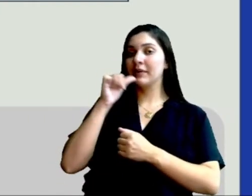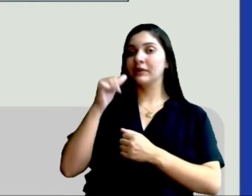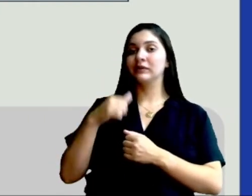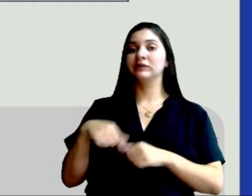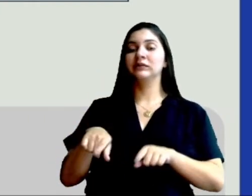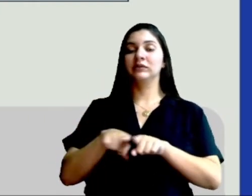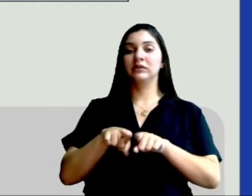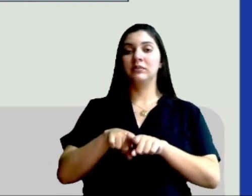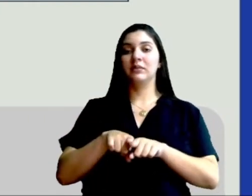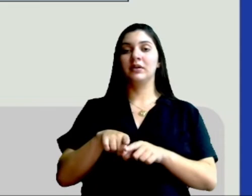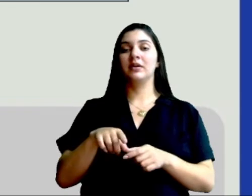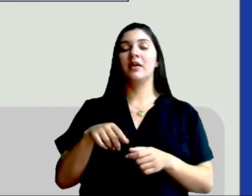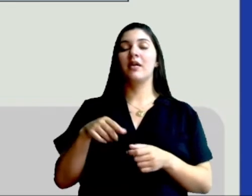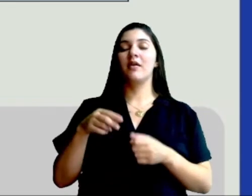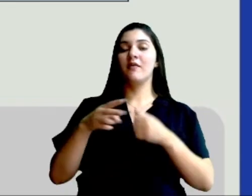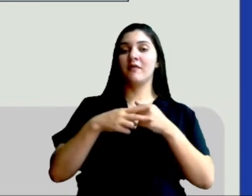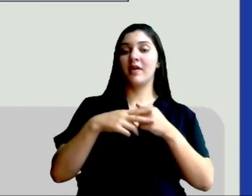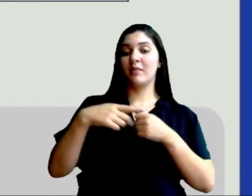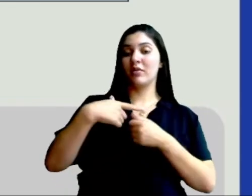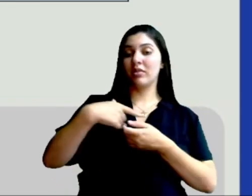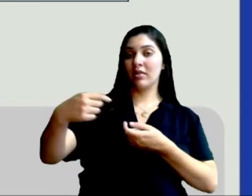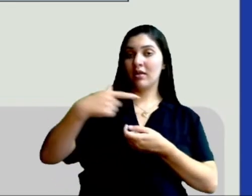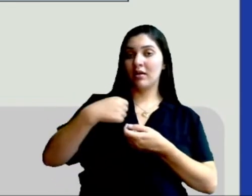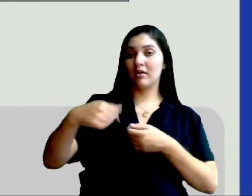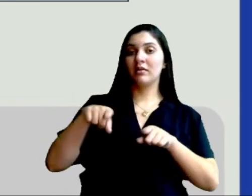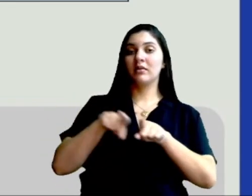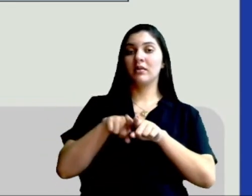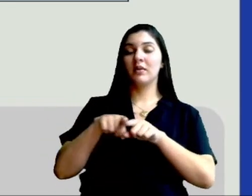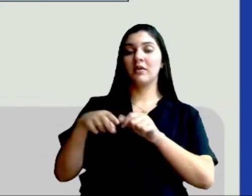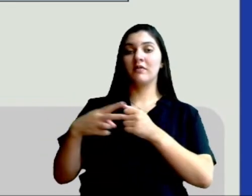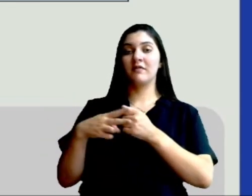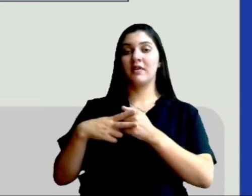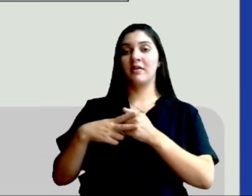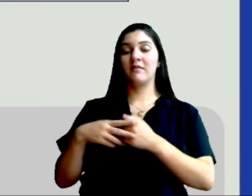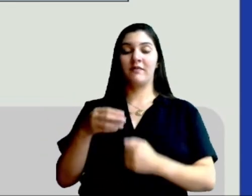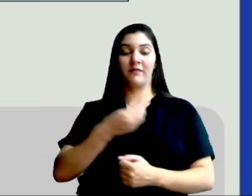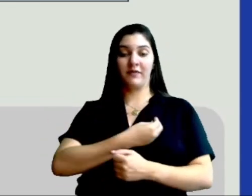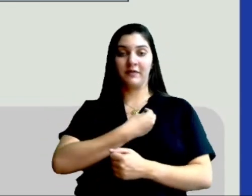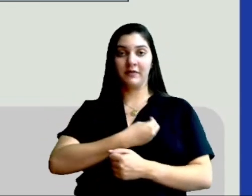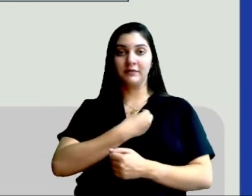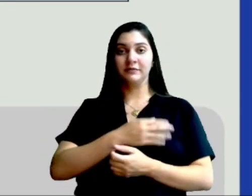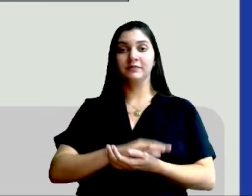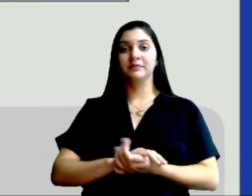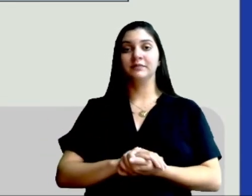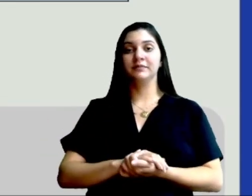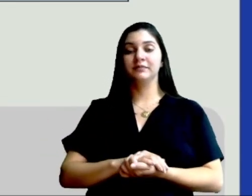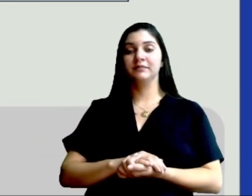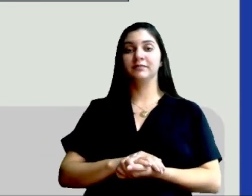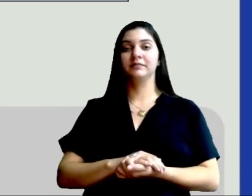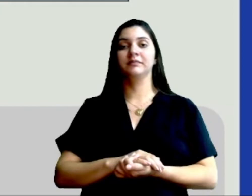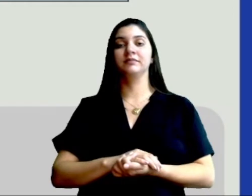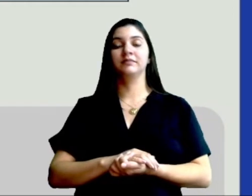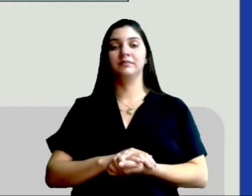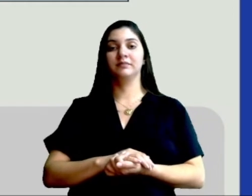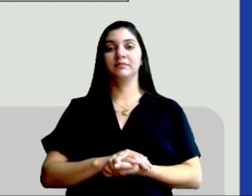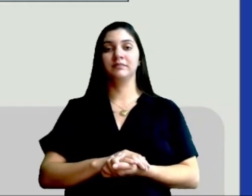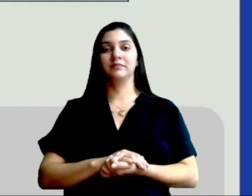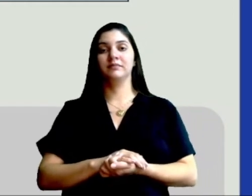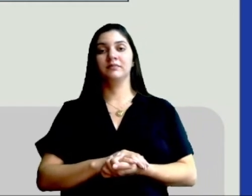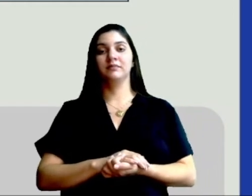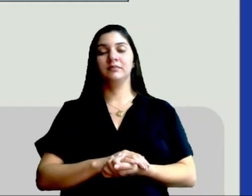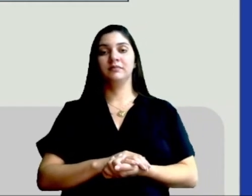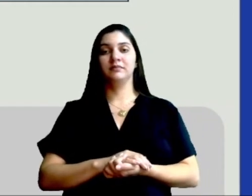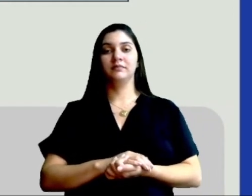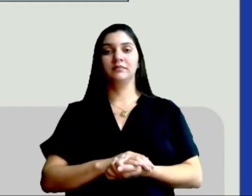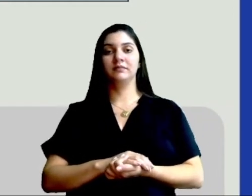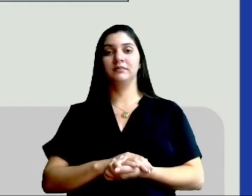beber, salir, que é sair, e vivir, que é viver. Yo vendiera, tú